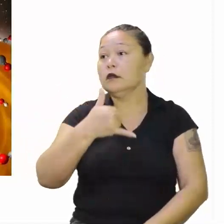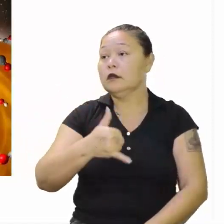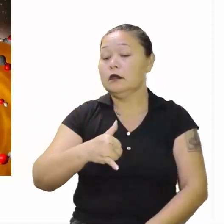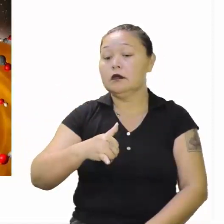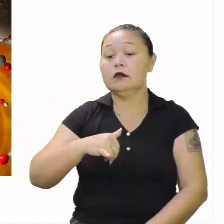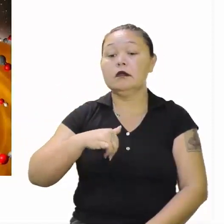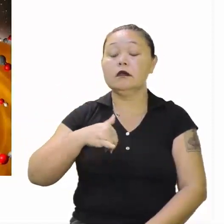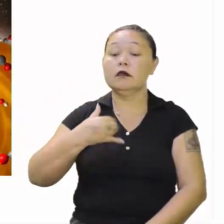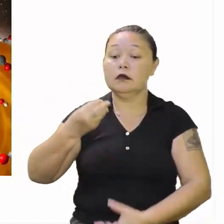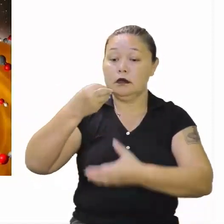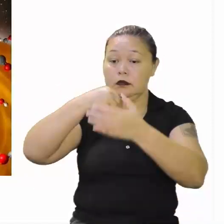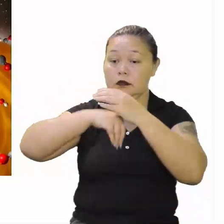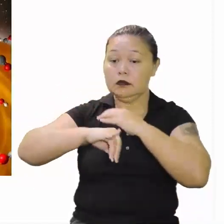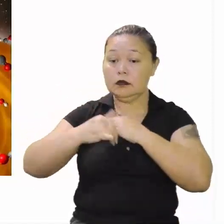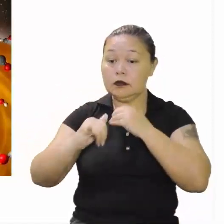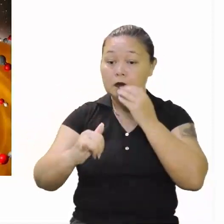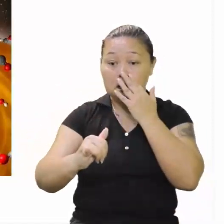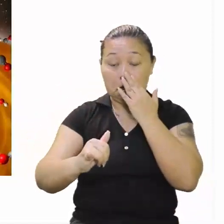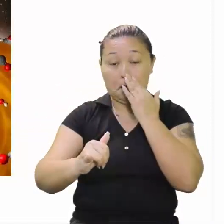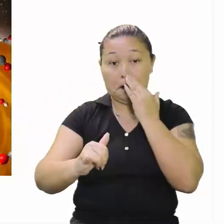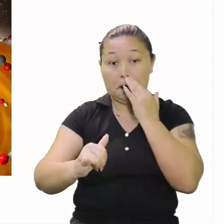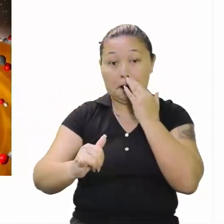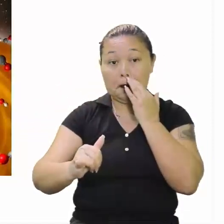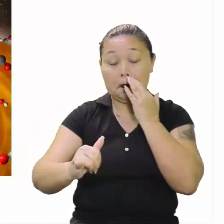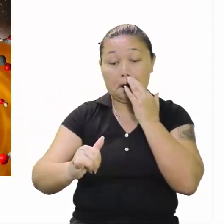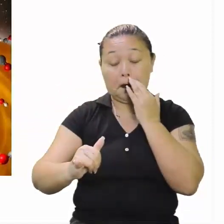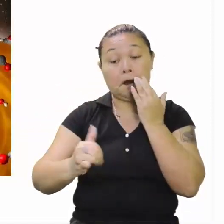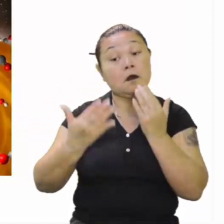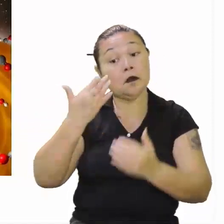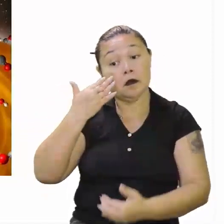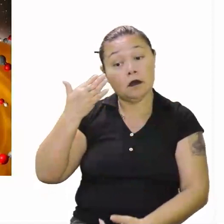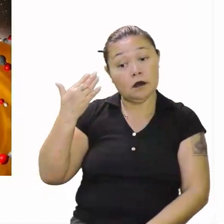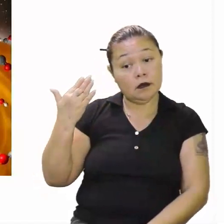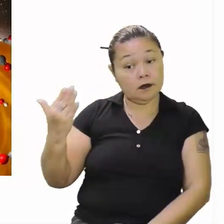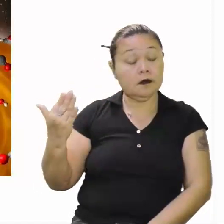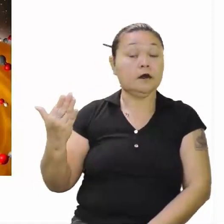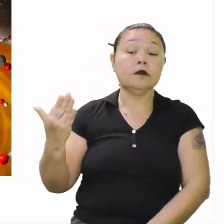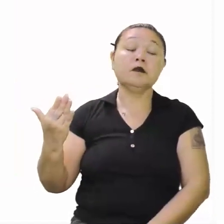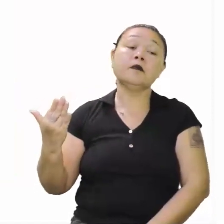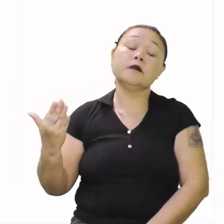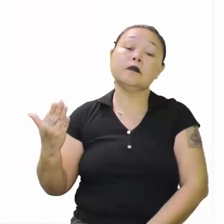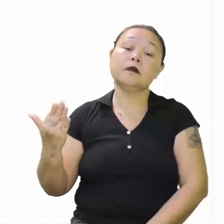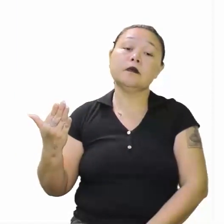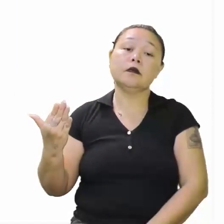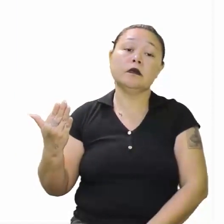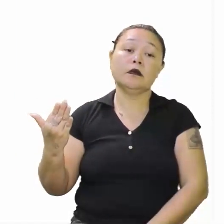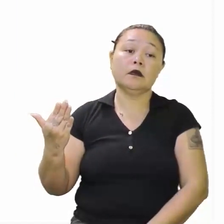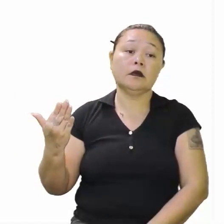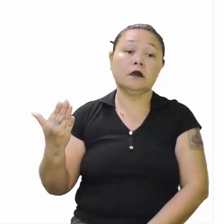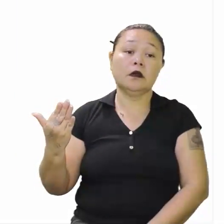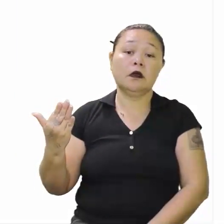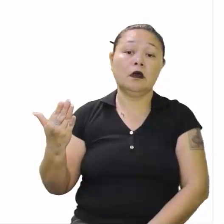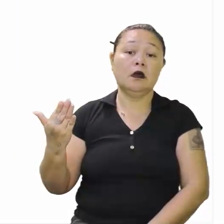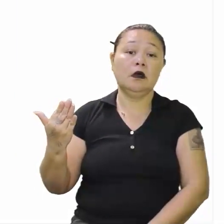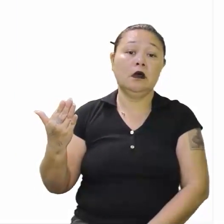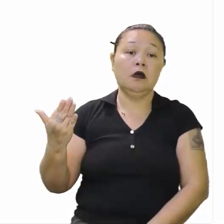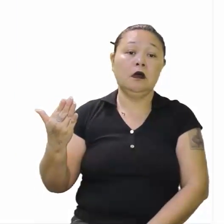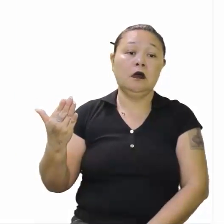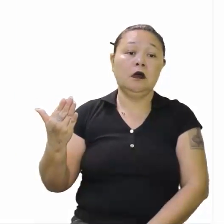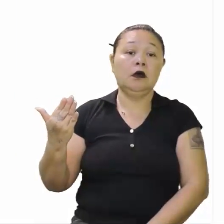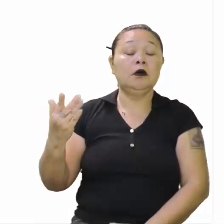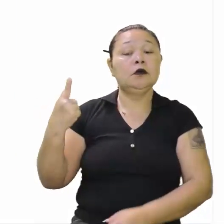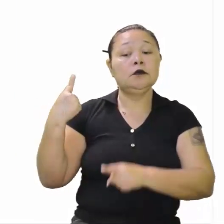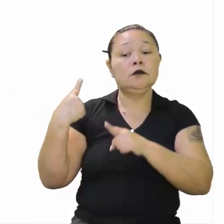a energia. Então, diante disso, meus caros alunos, olha só que bacana.